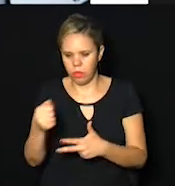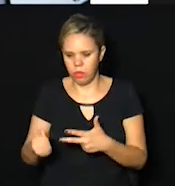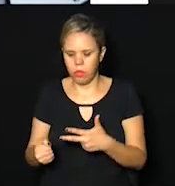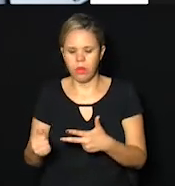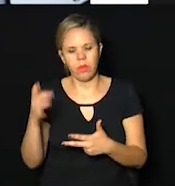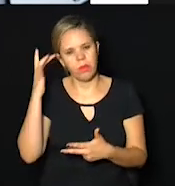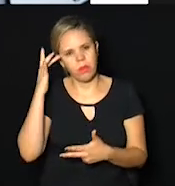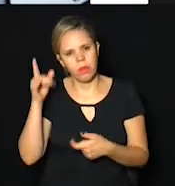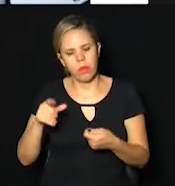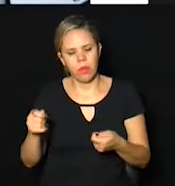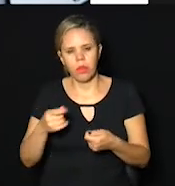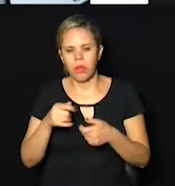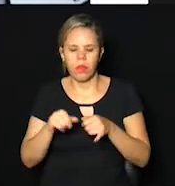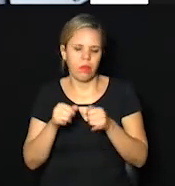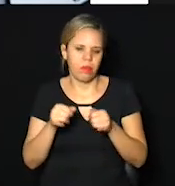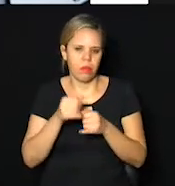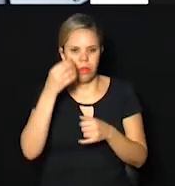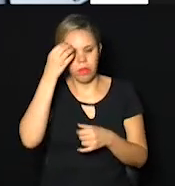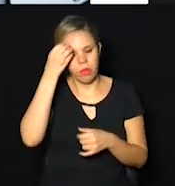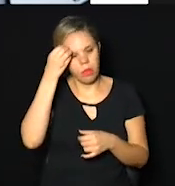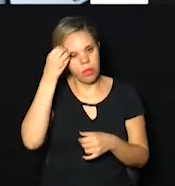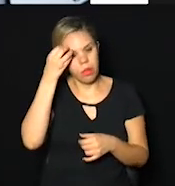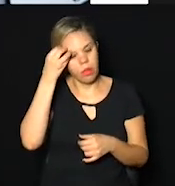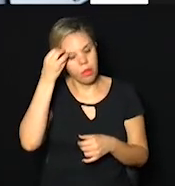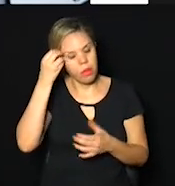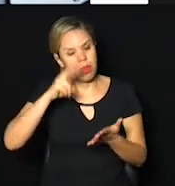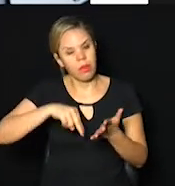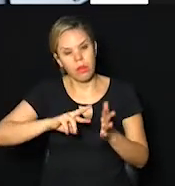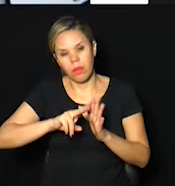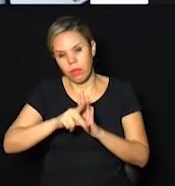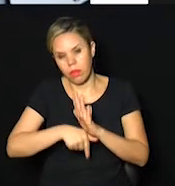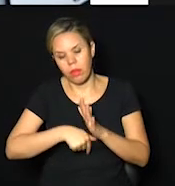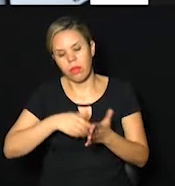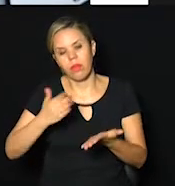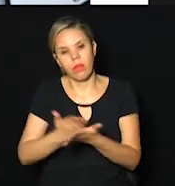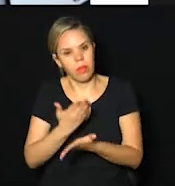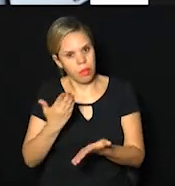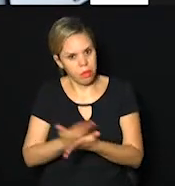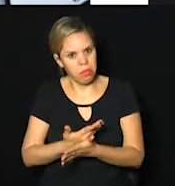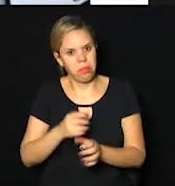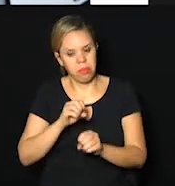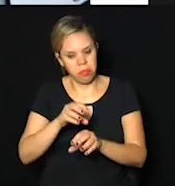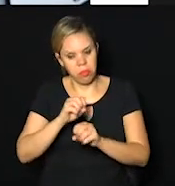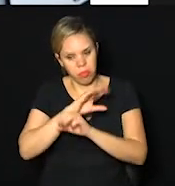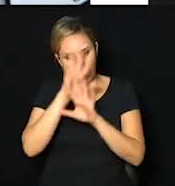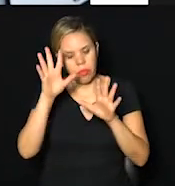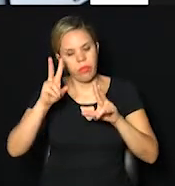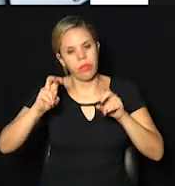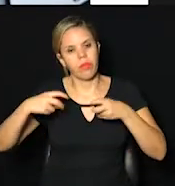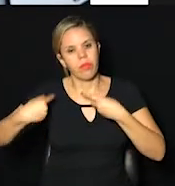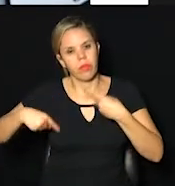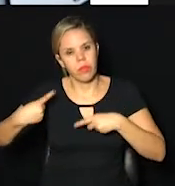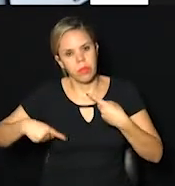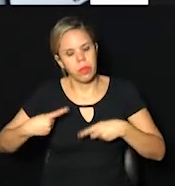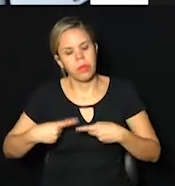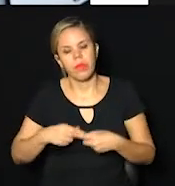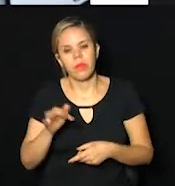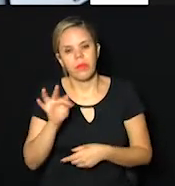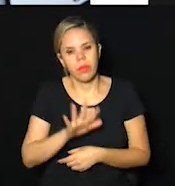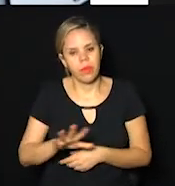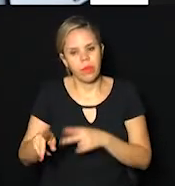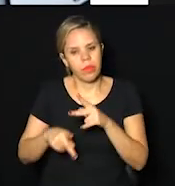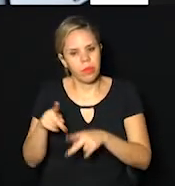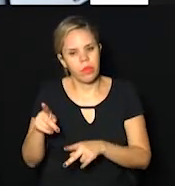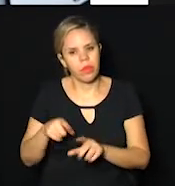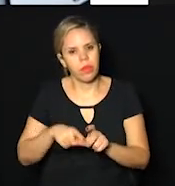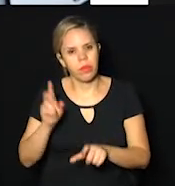todas. A gente tem que ler Montesquieu, a gente tem que ler os artigos do Federalista que foram referência para a